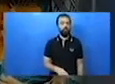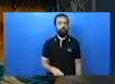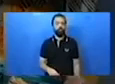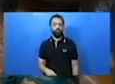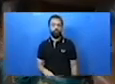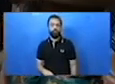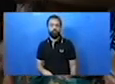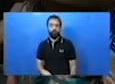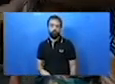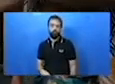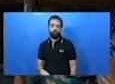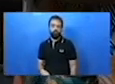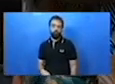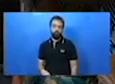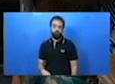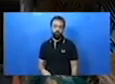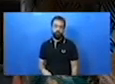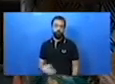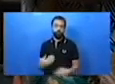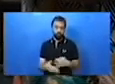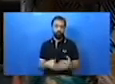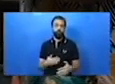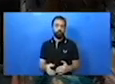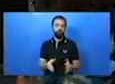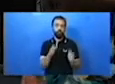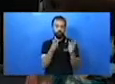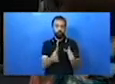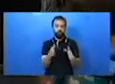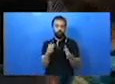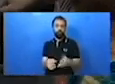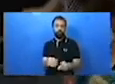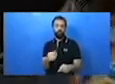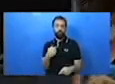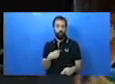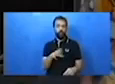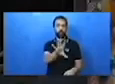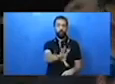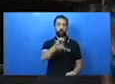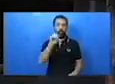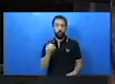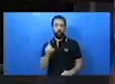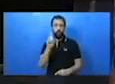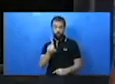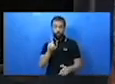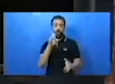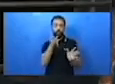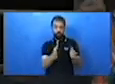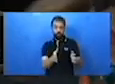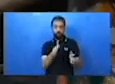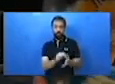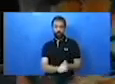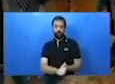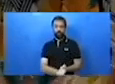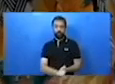4 partes. Depois das 4 partes, eu vou pegar uma parte. Devo dividir